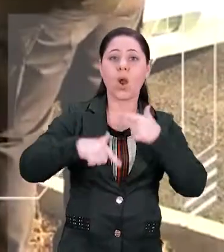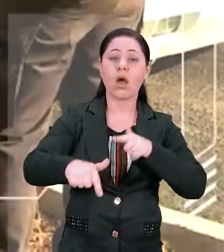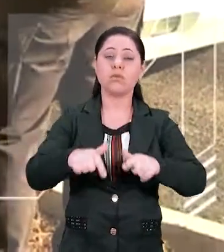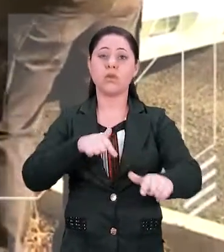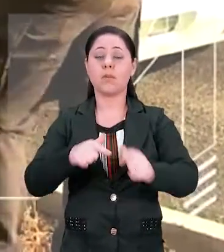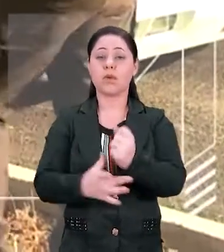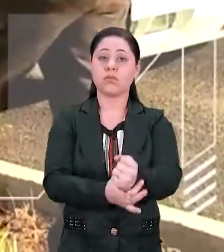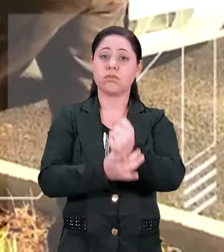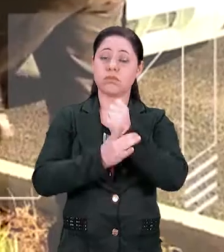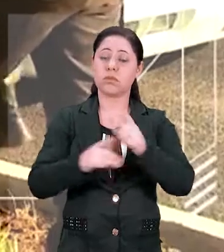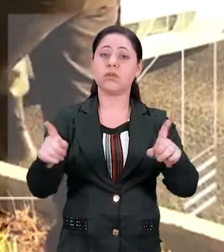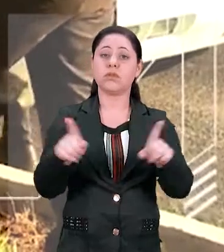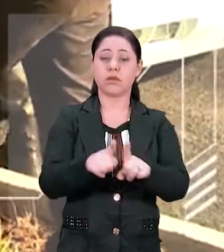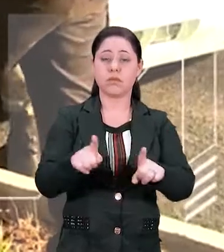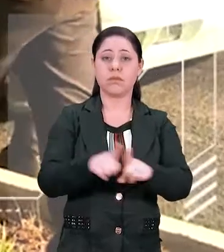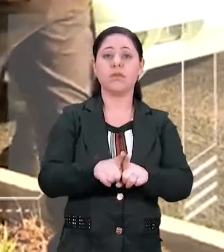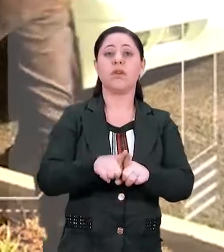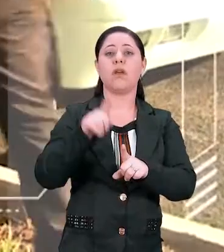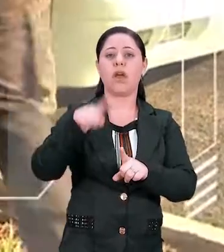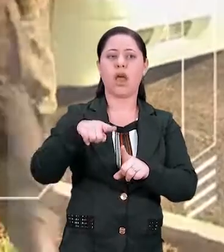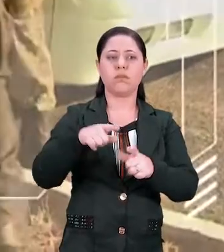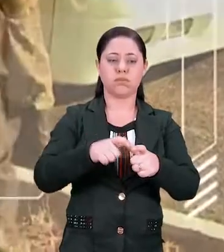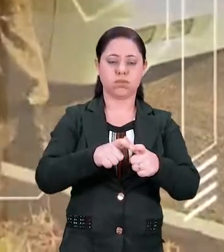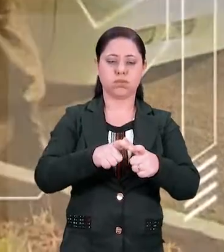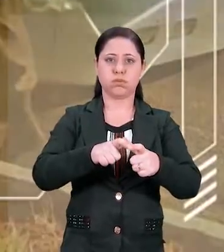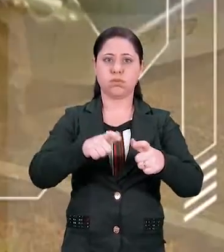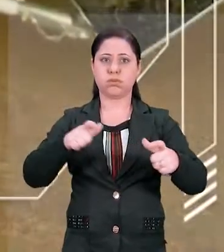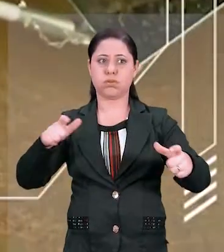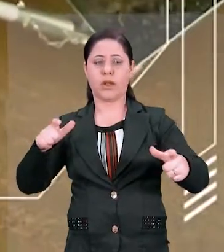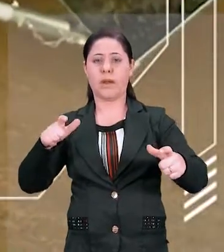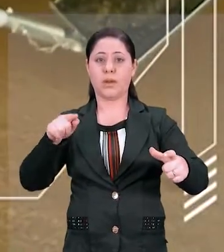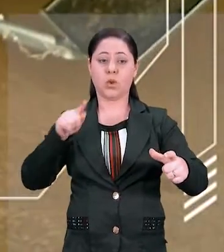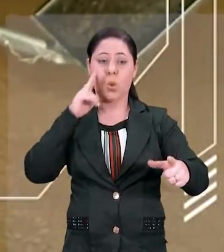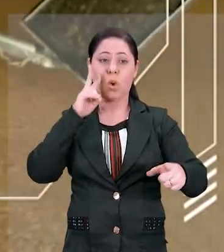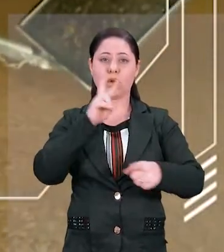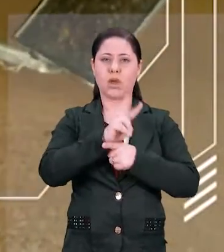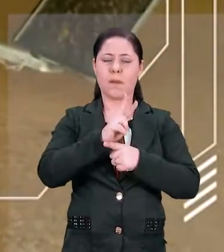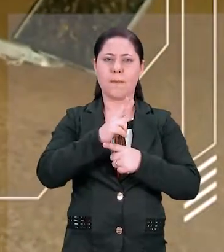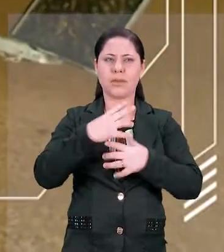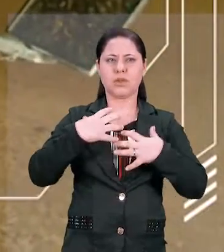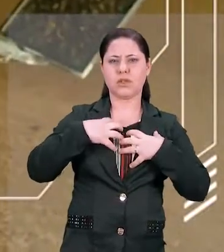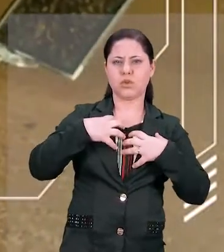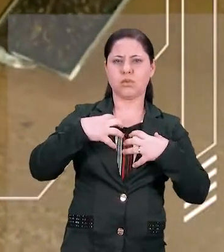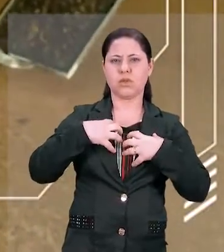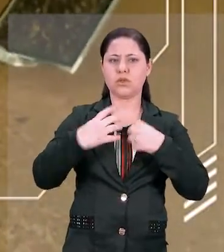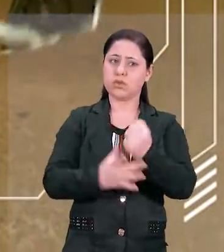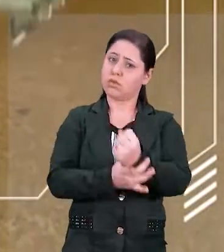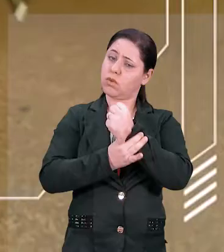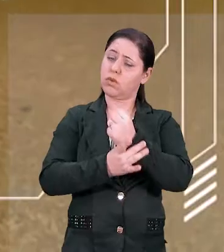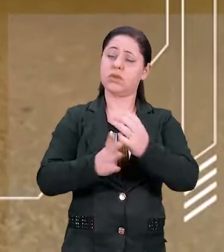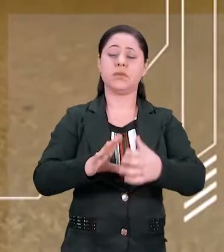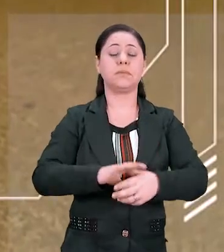de segurança e, principalmente, para o aumento da sensação de segurança.